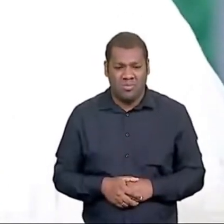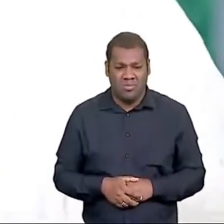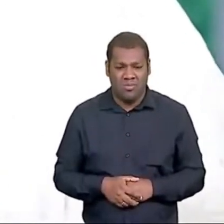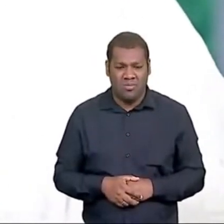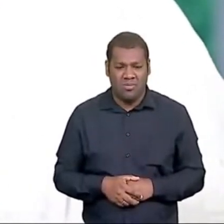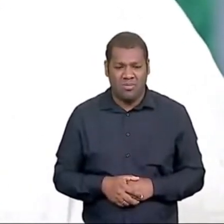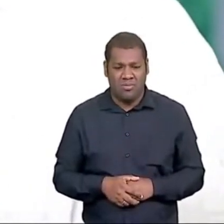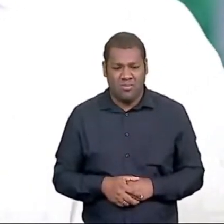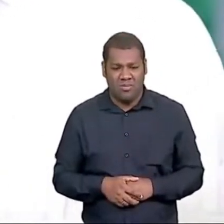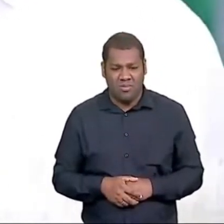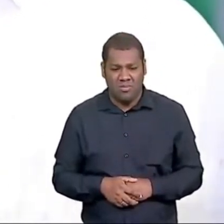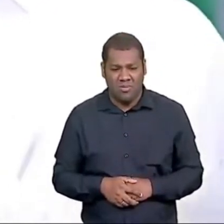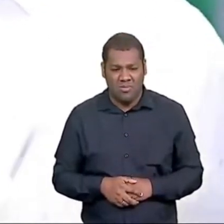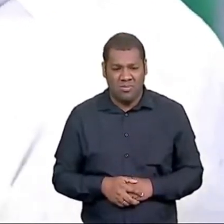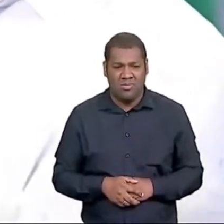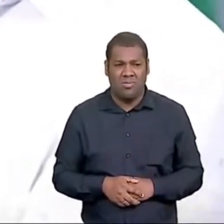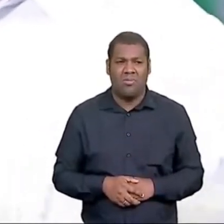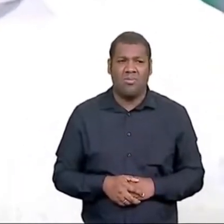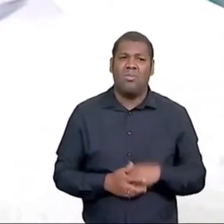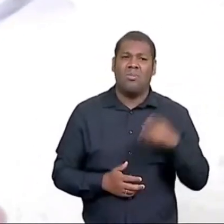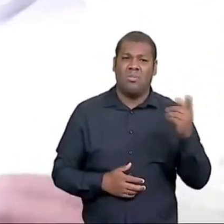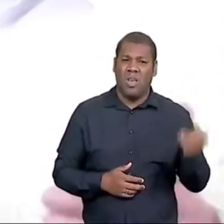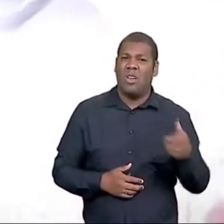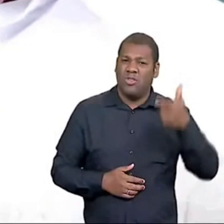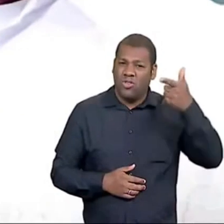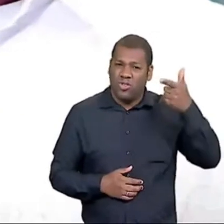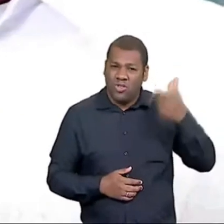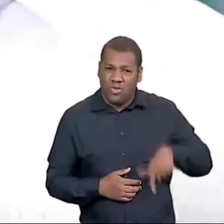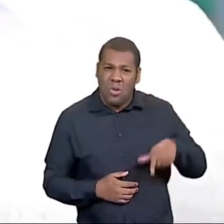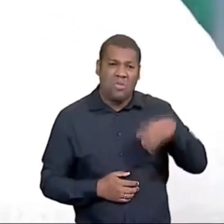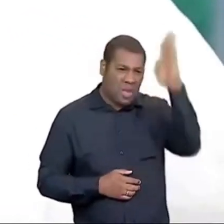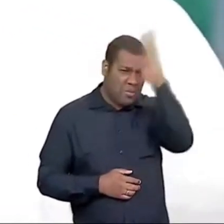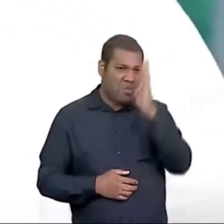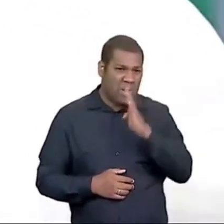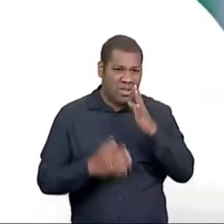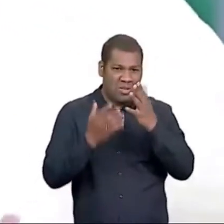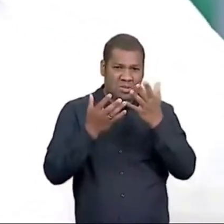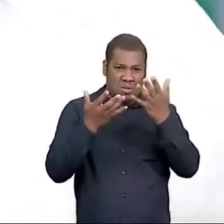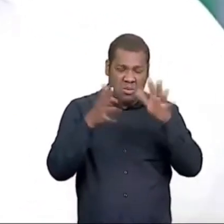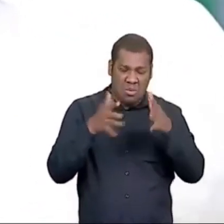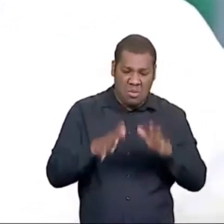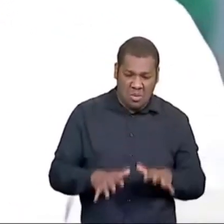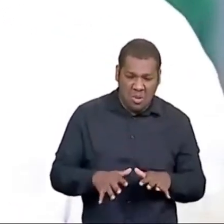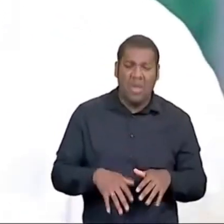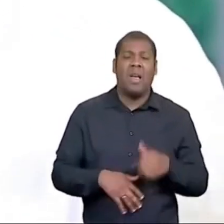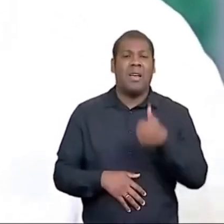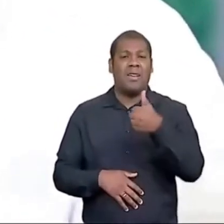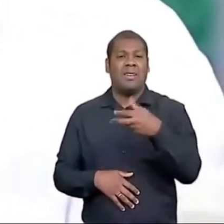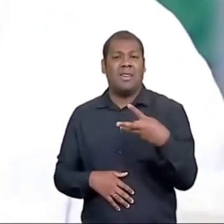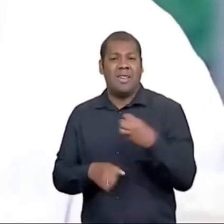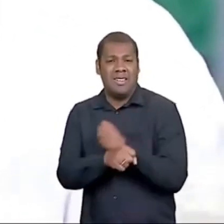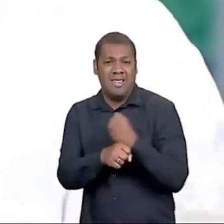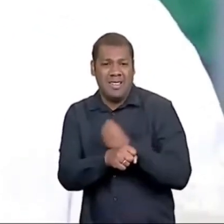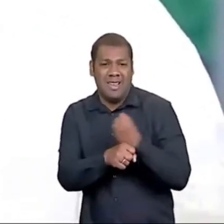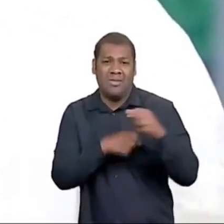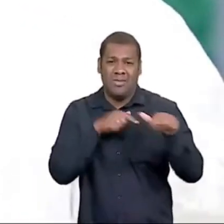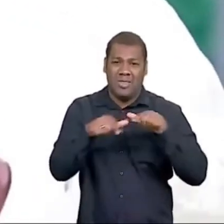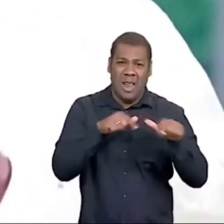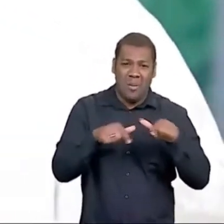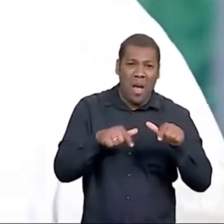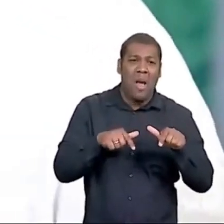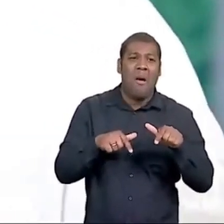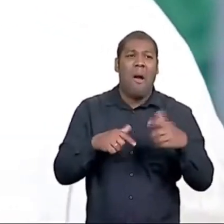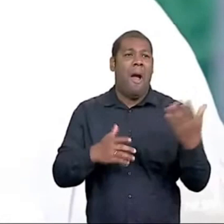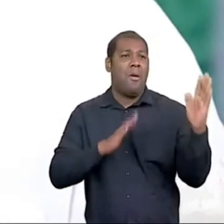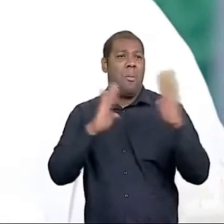que aconteceu nesse país. Nós passamos 13 anos construindo coisas e em apenas 4 anos eles conseguiram demolir e